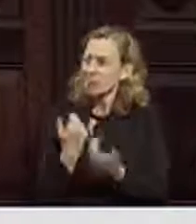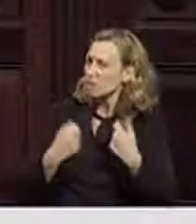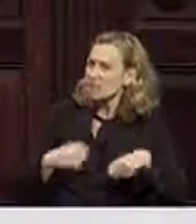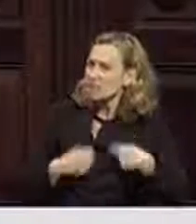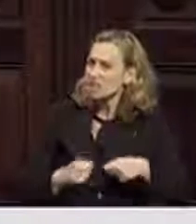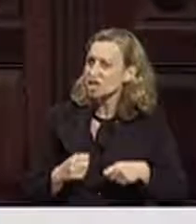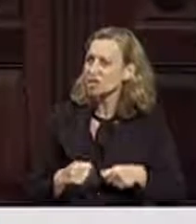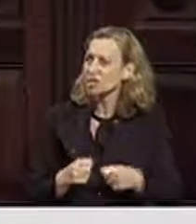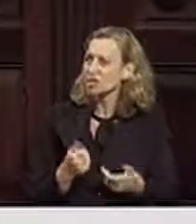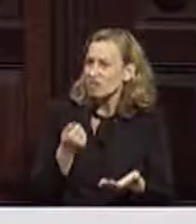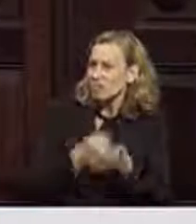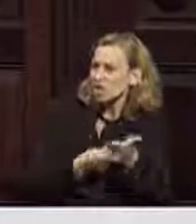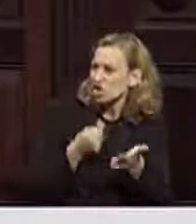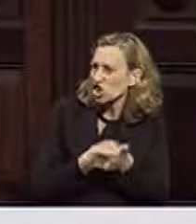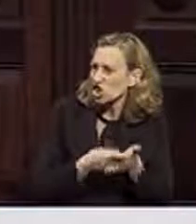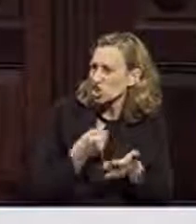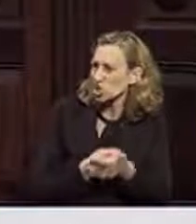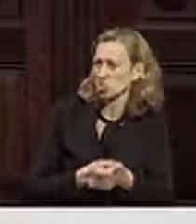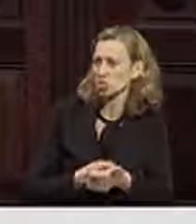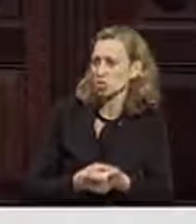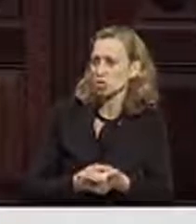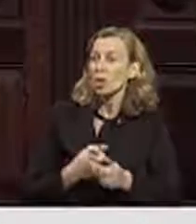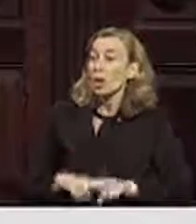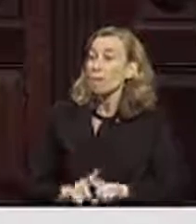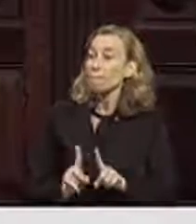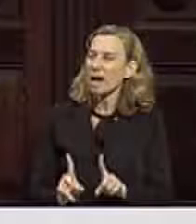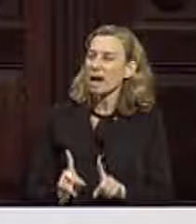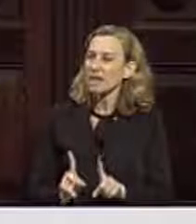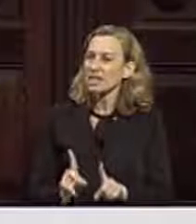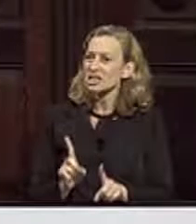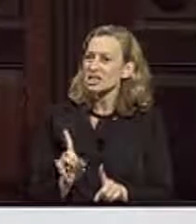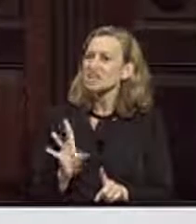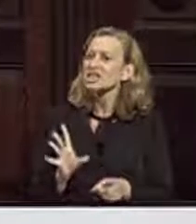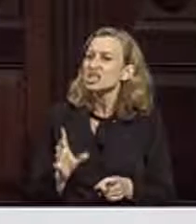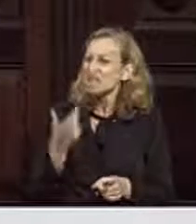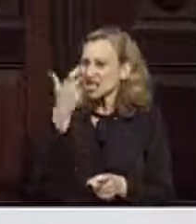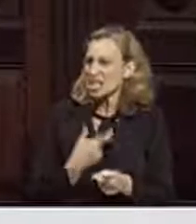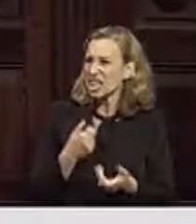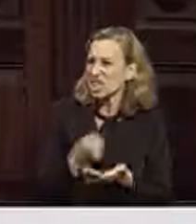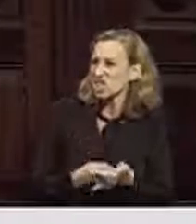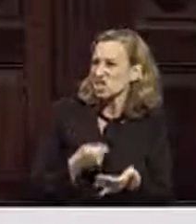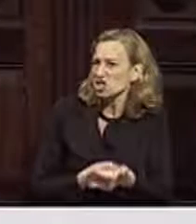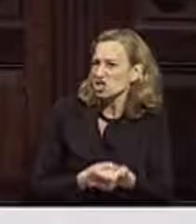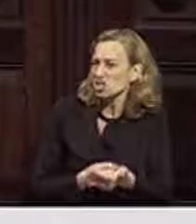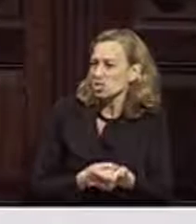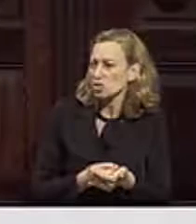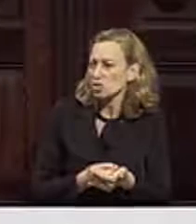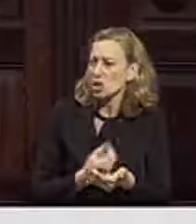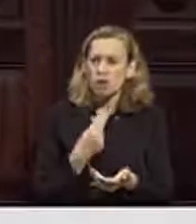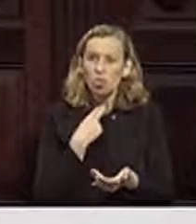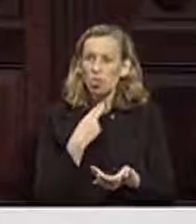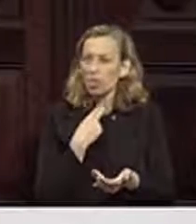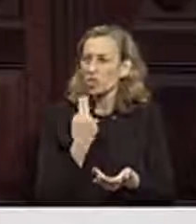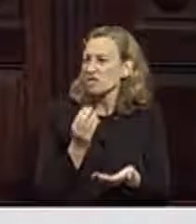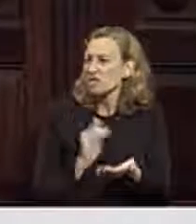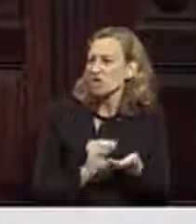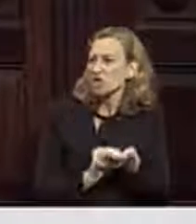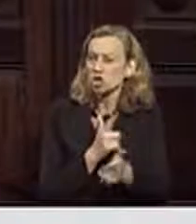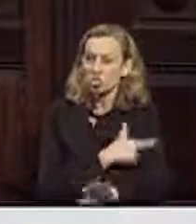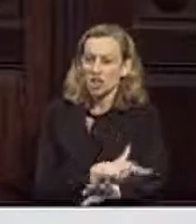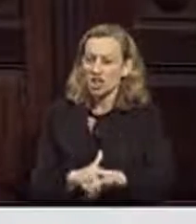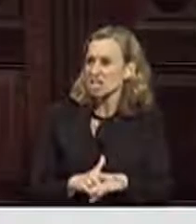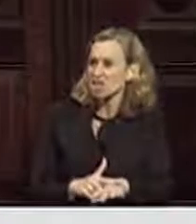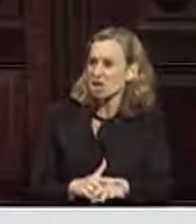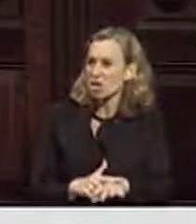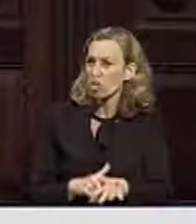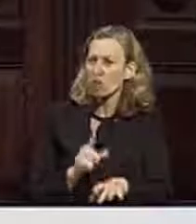mais enfático, mas ser enfático não tem nada a ver com ser desrespeitoso, não tem nada a ver